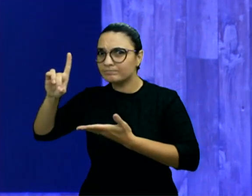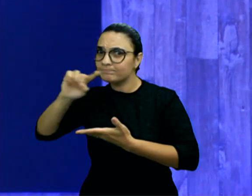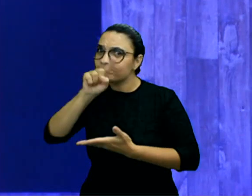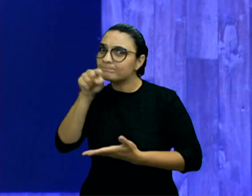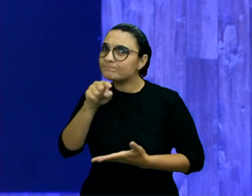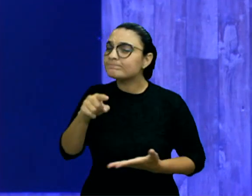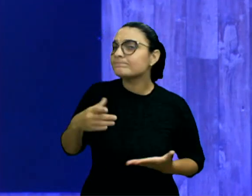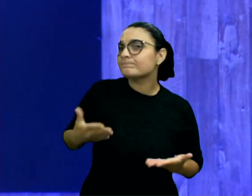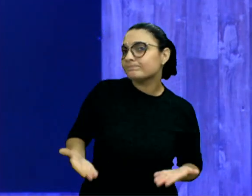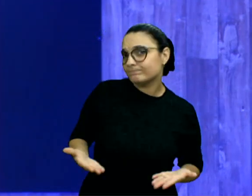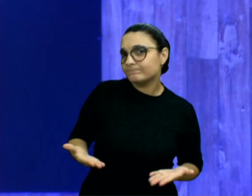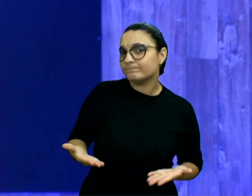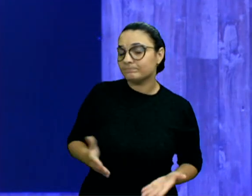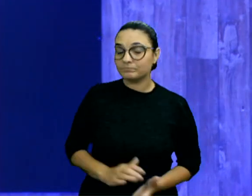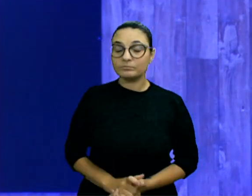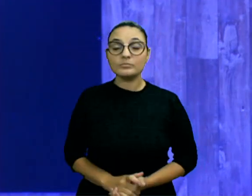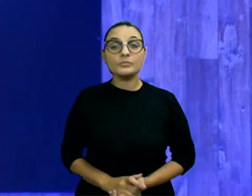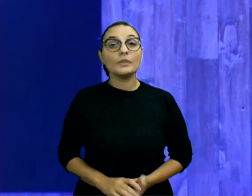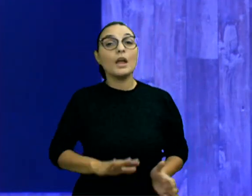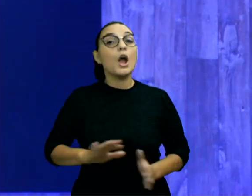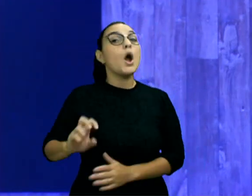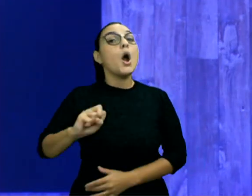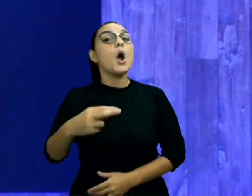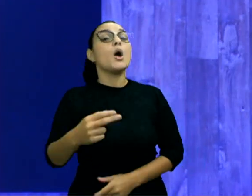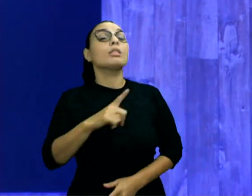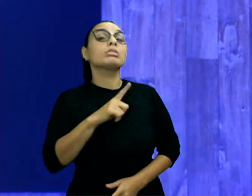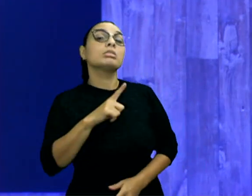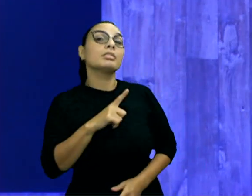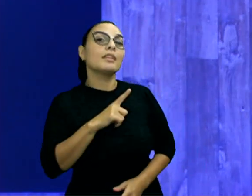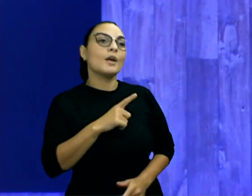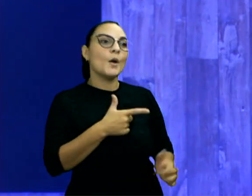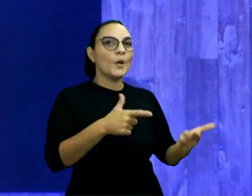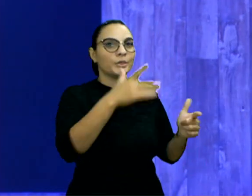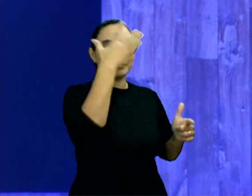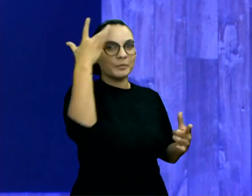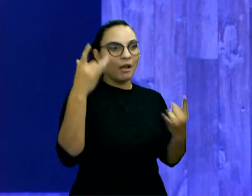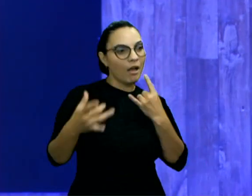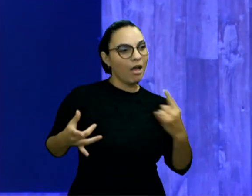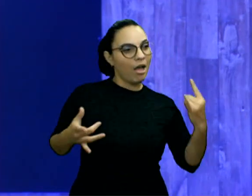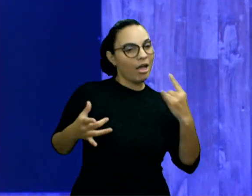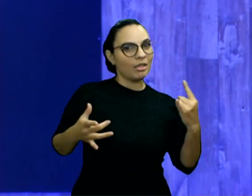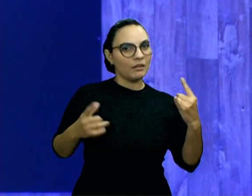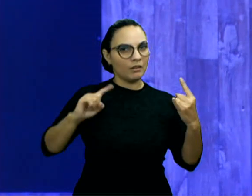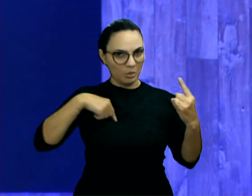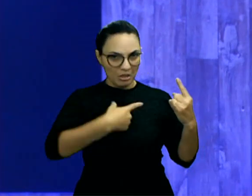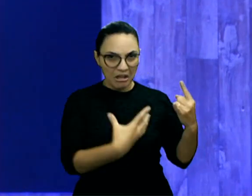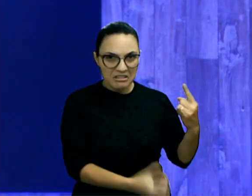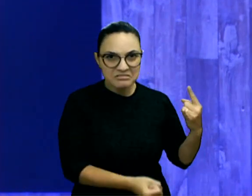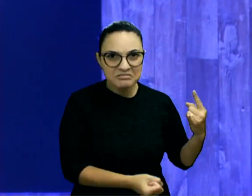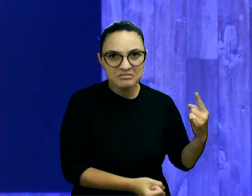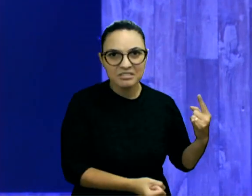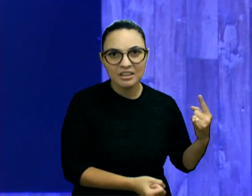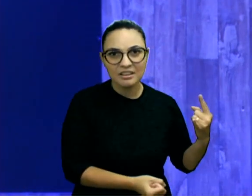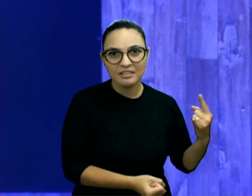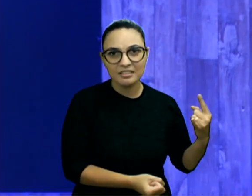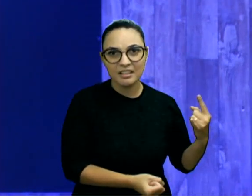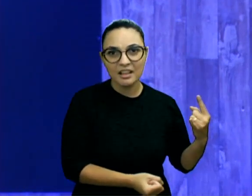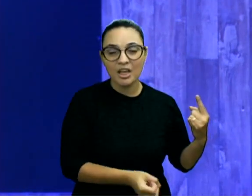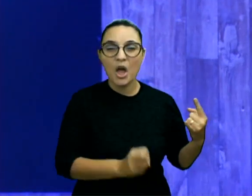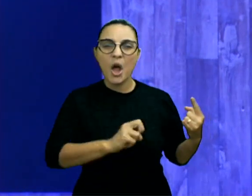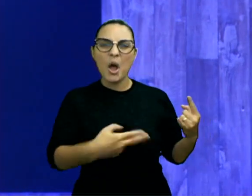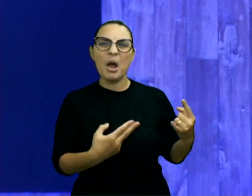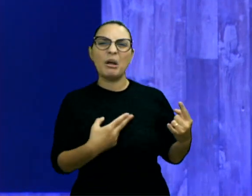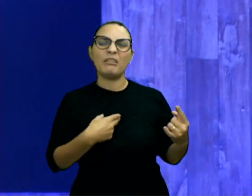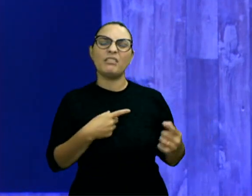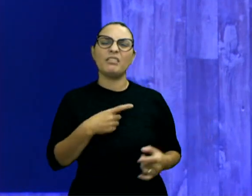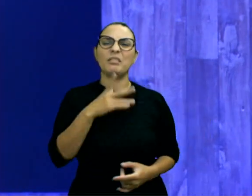Ou quando temos uma proposta, ou quando podemos negligenciar alguma coisa, ou quando podemos procrastinar